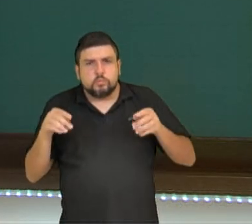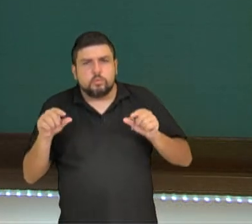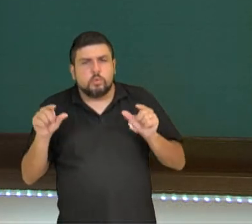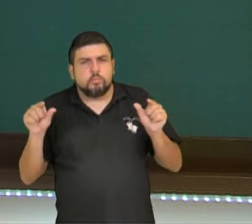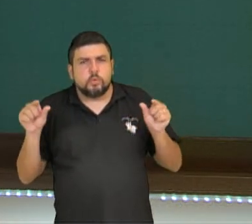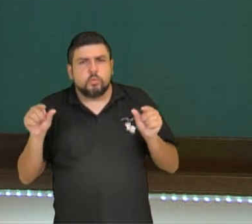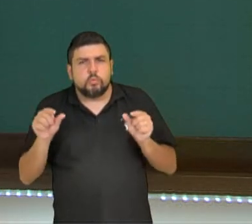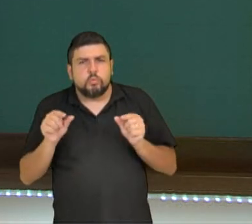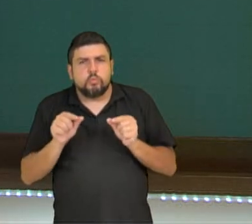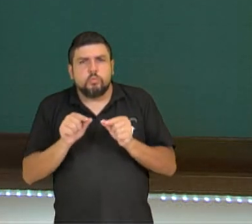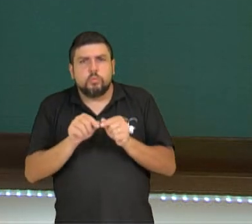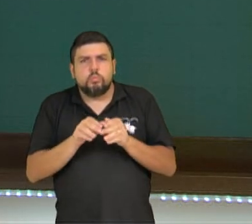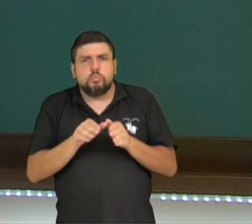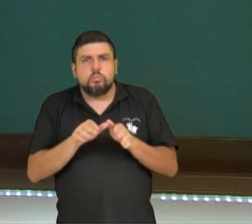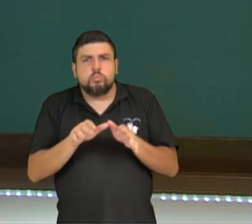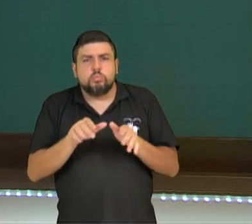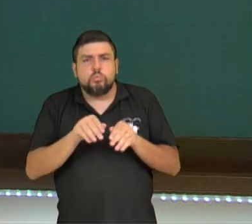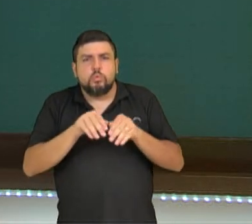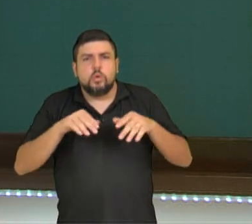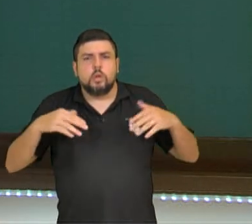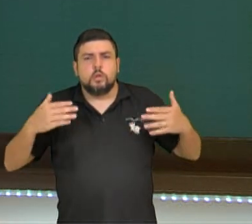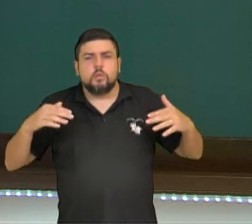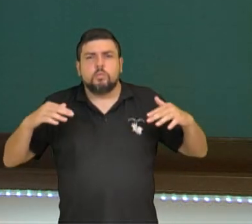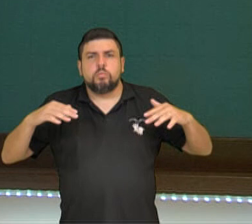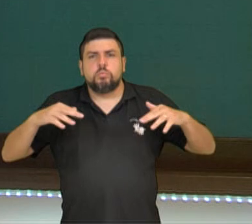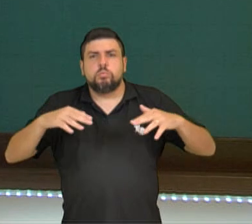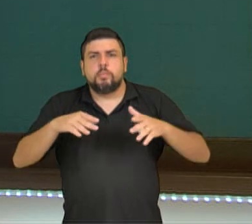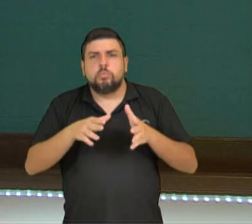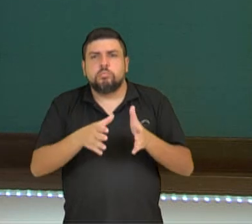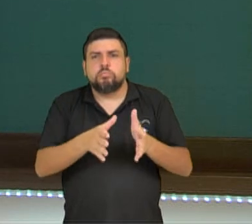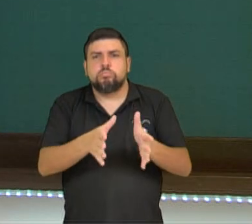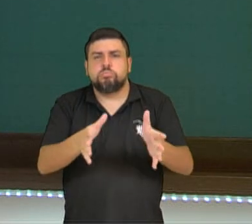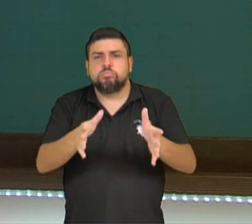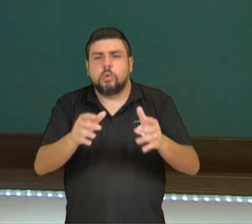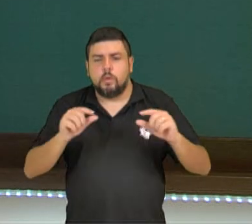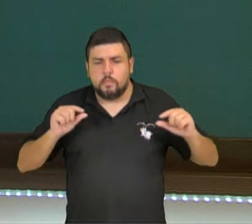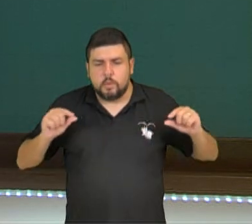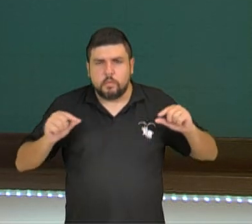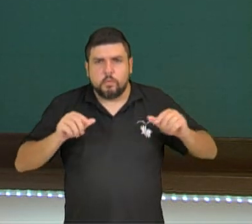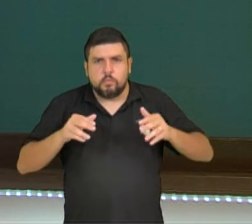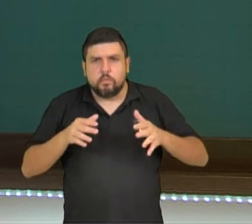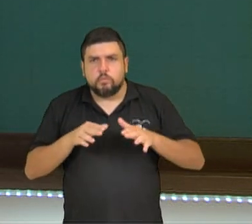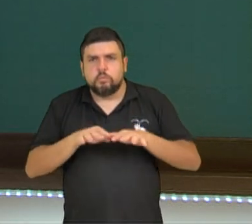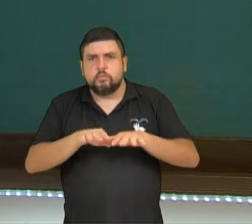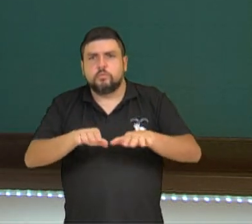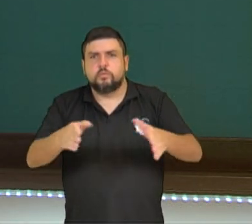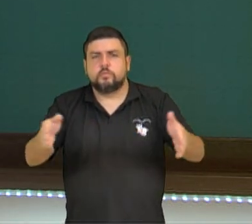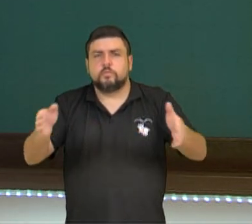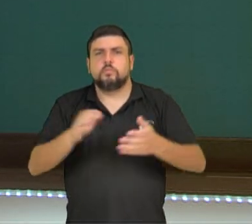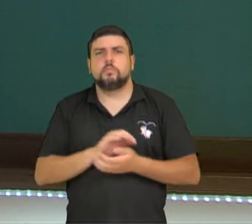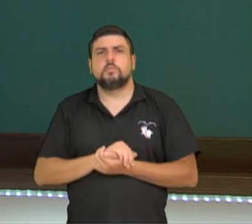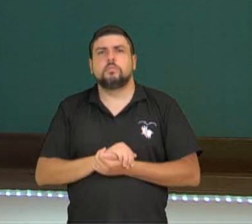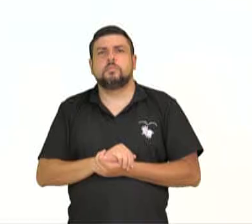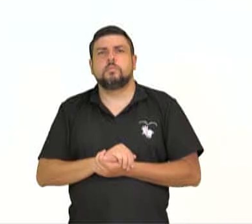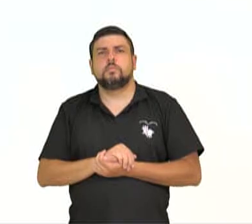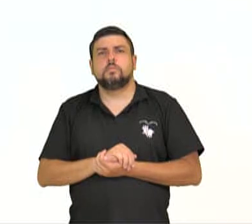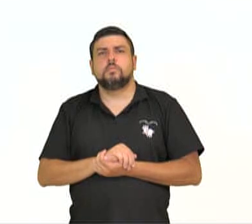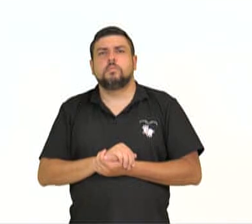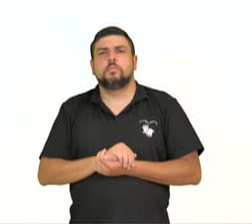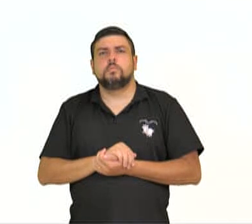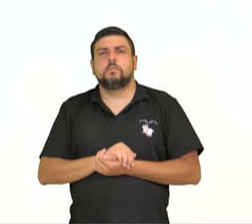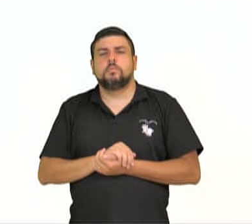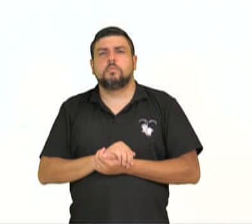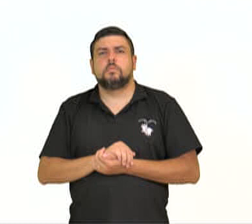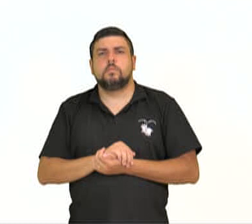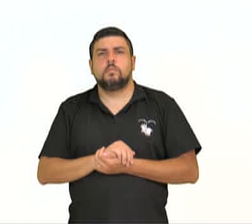né, as nascentes ali do rio Iguaçu. Então, característica relevante sobre ele, certo? E aí, nas cabeceiras, nós vamos